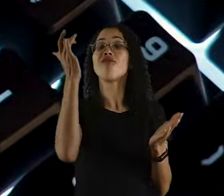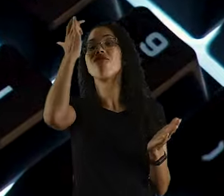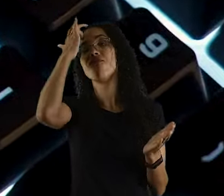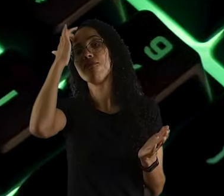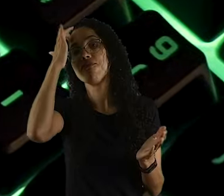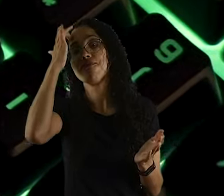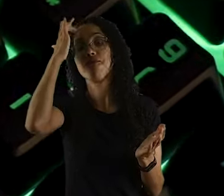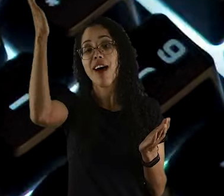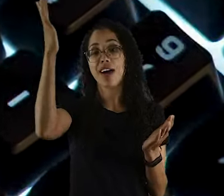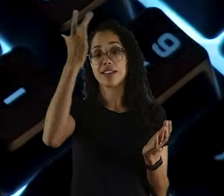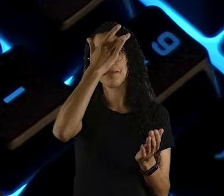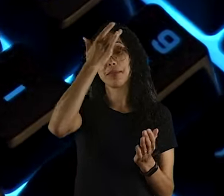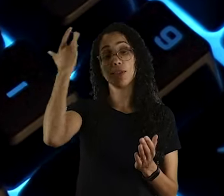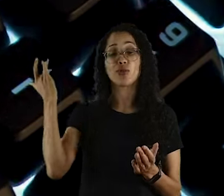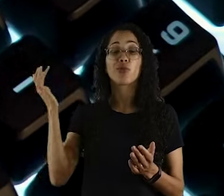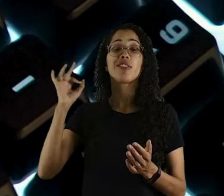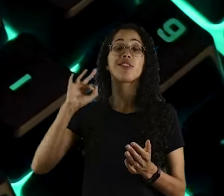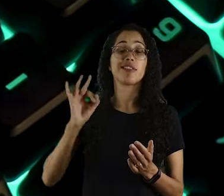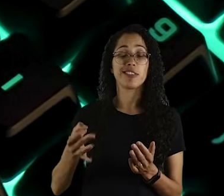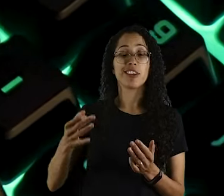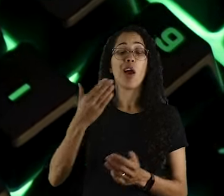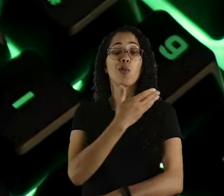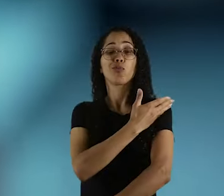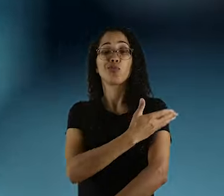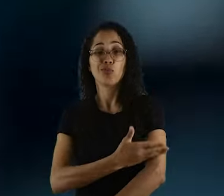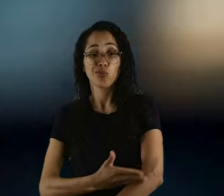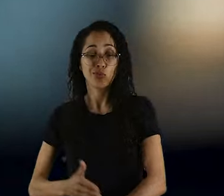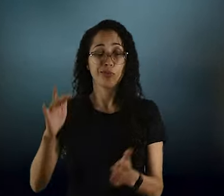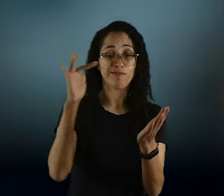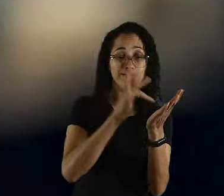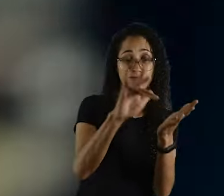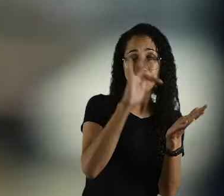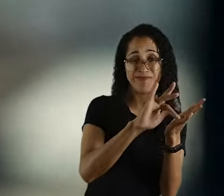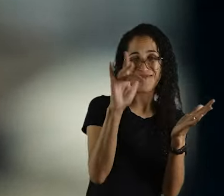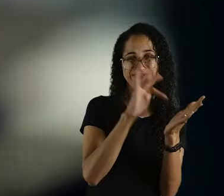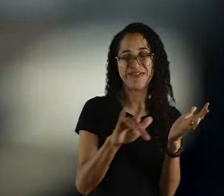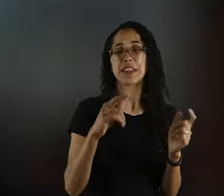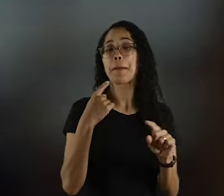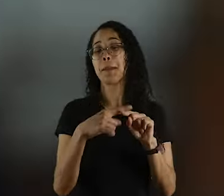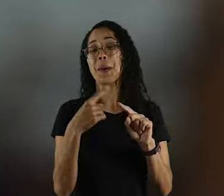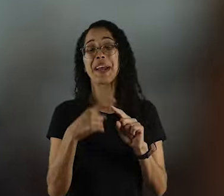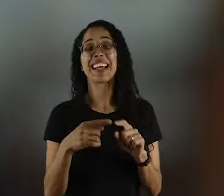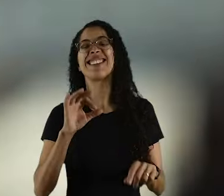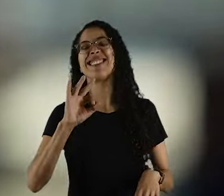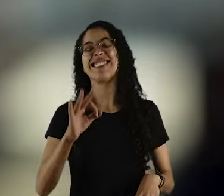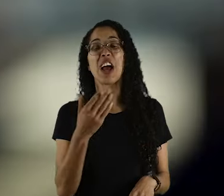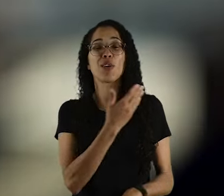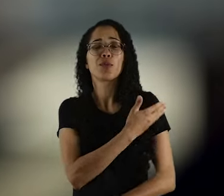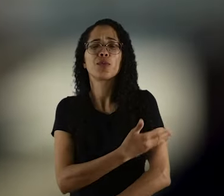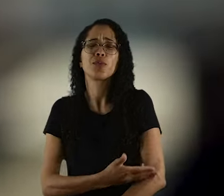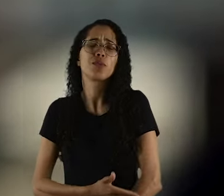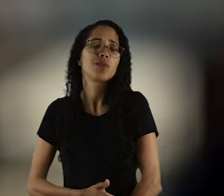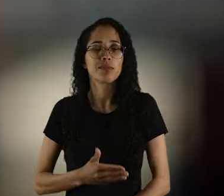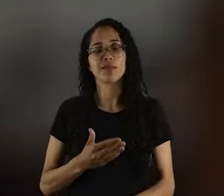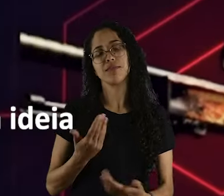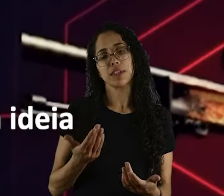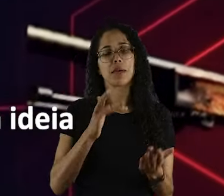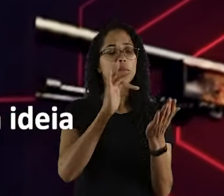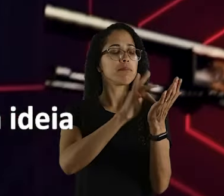tem mais naturalidade com os meios digitais. Aqueles que já nasceram em um mundo conectado e